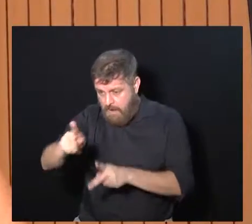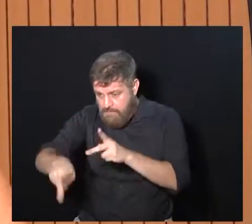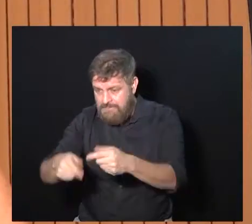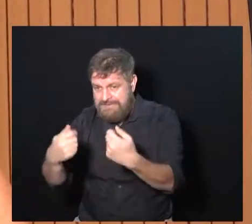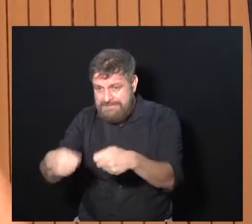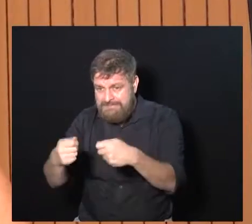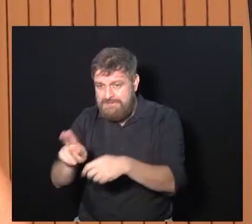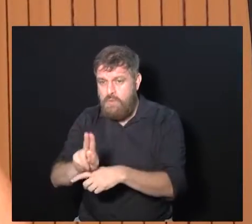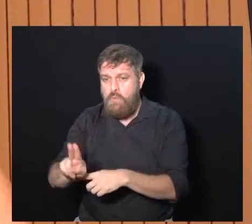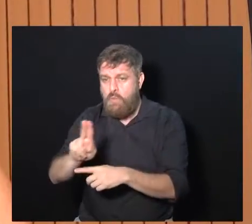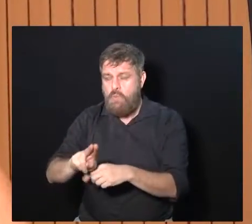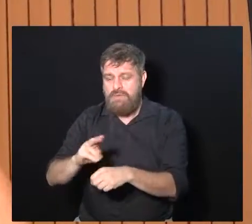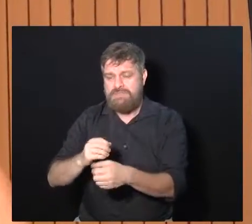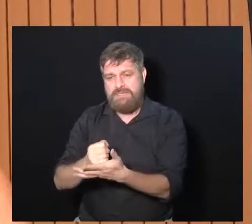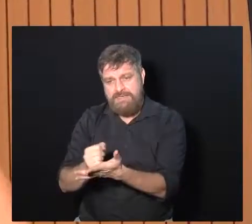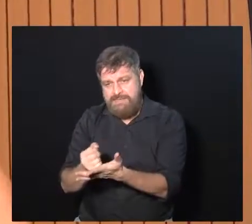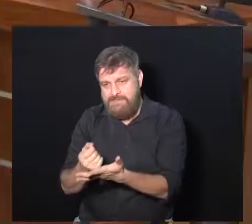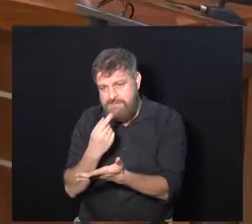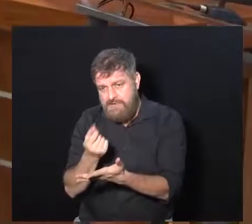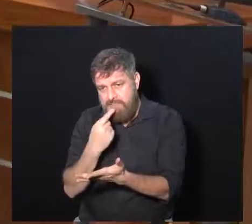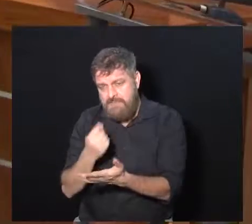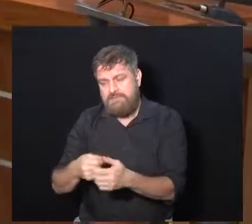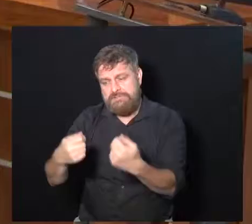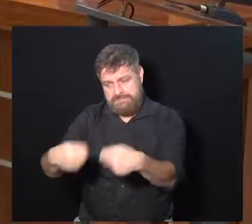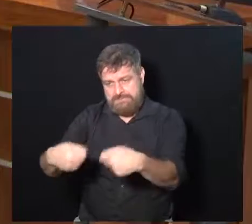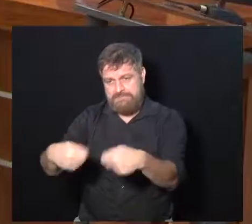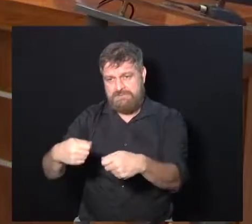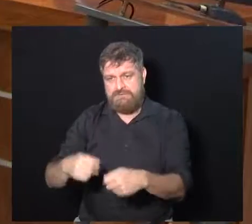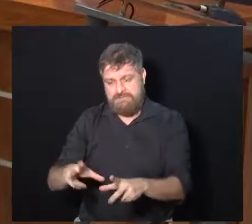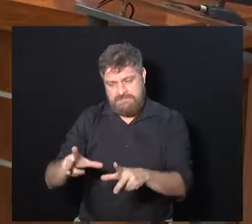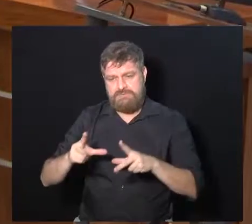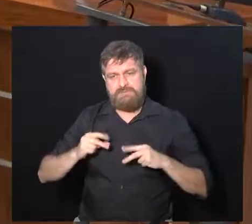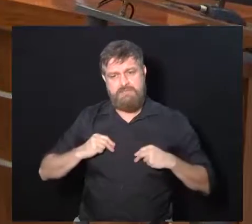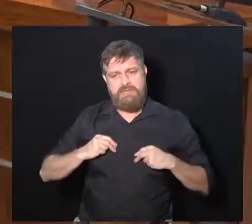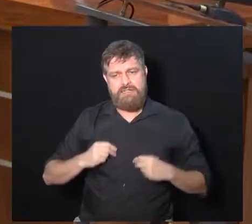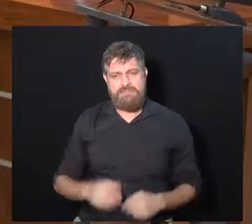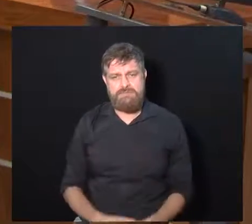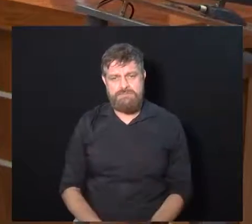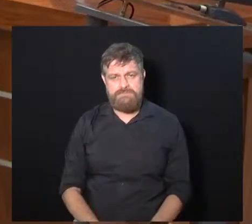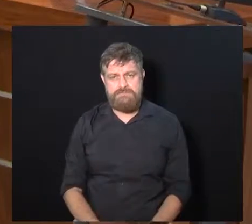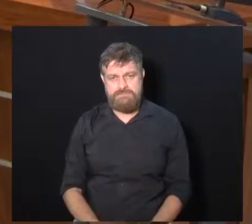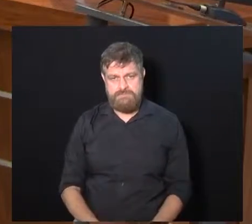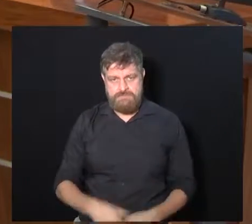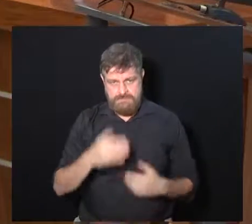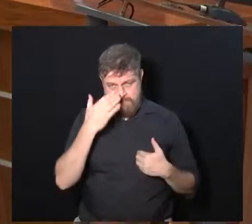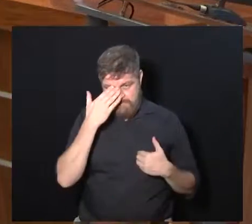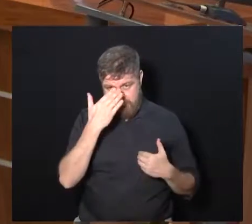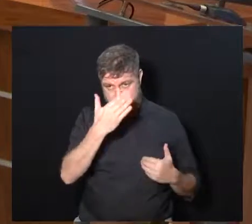população de Campinas, que tanto merece. Obrigada. Obrigada.